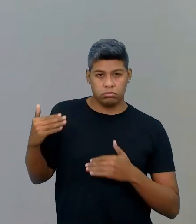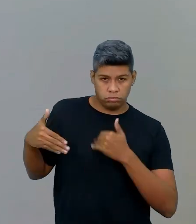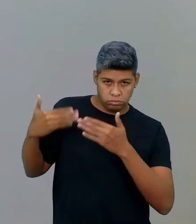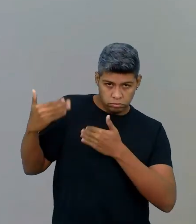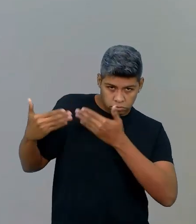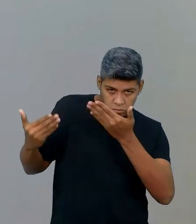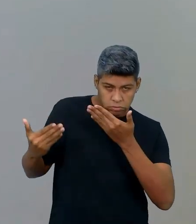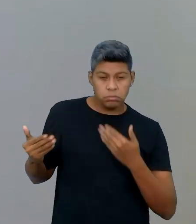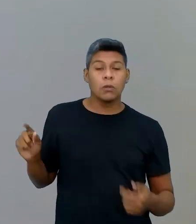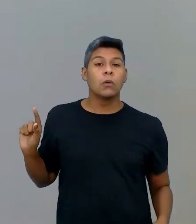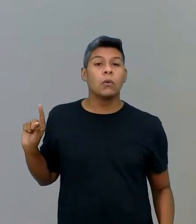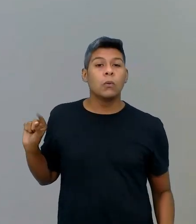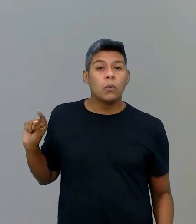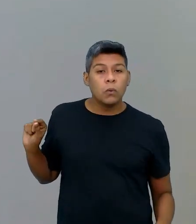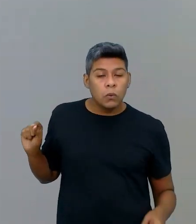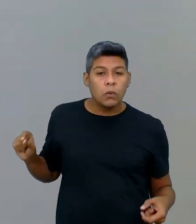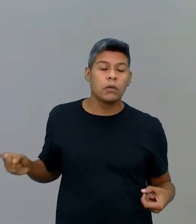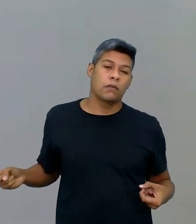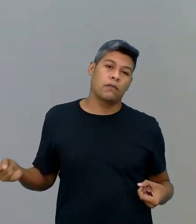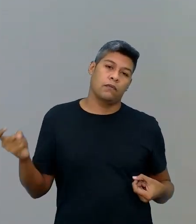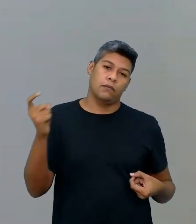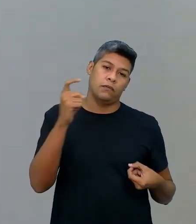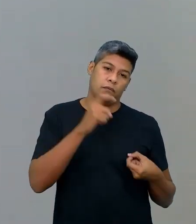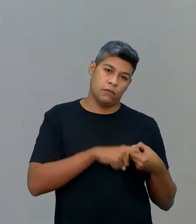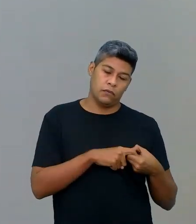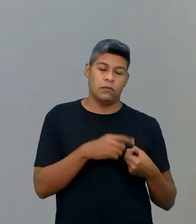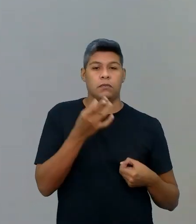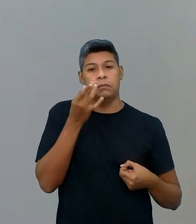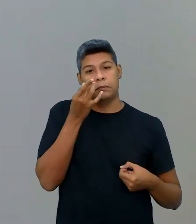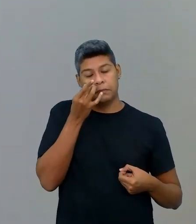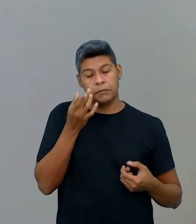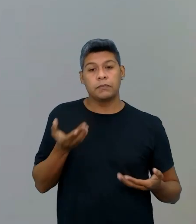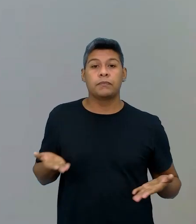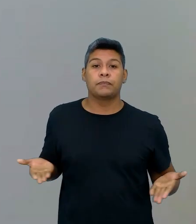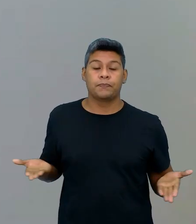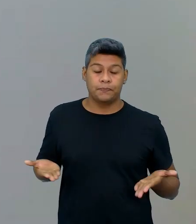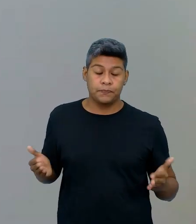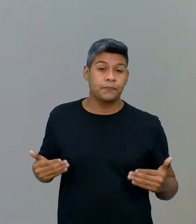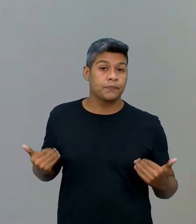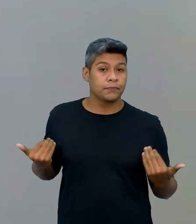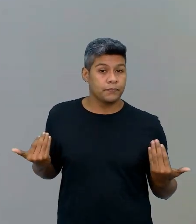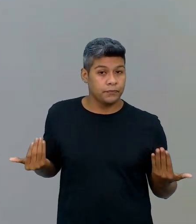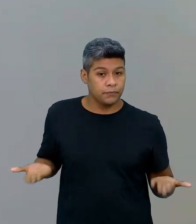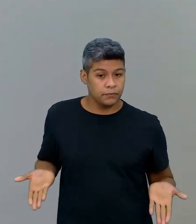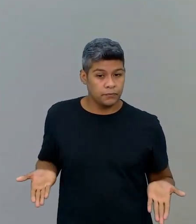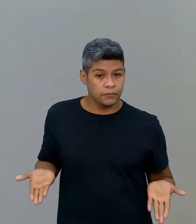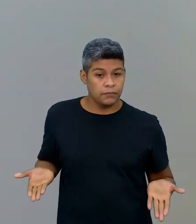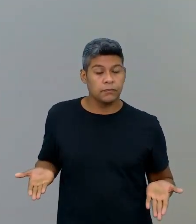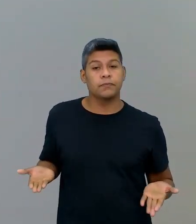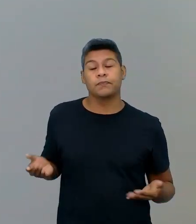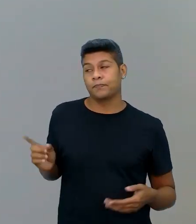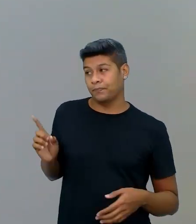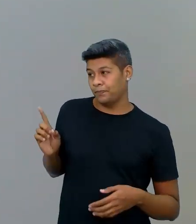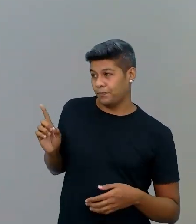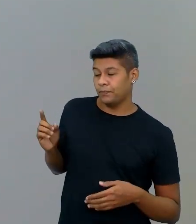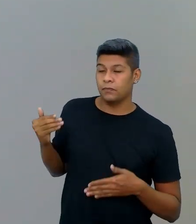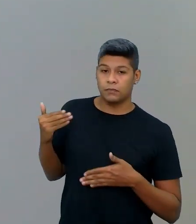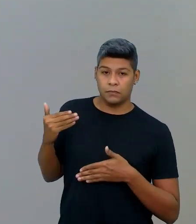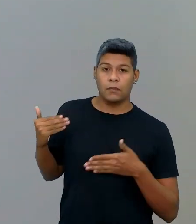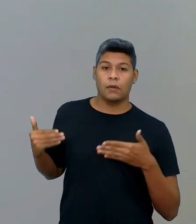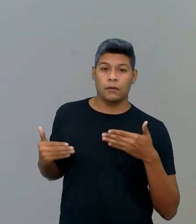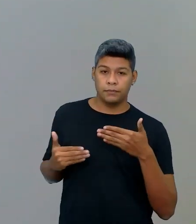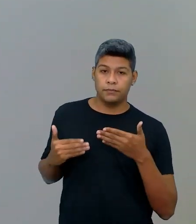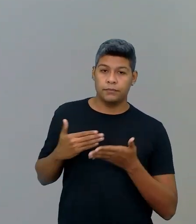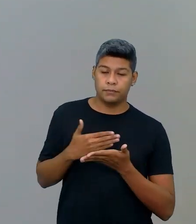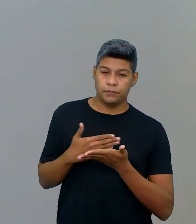eles estão voltando, né, para o presencial nesse momento. Então, eu vou subir aqui o nosso PPT de hoje para a gente iniciar